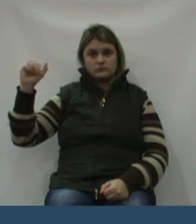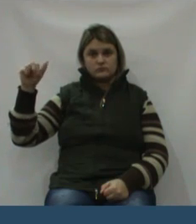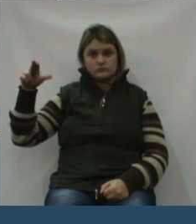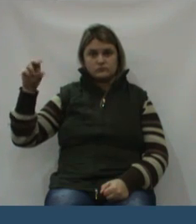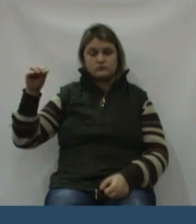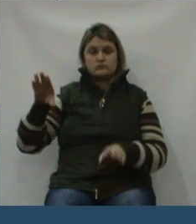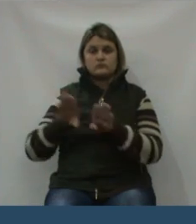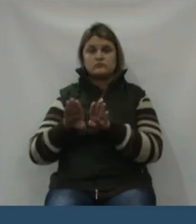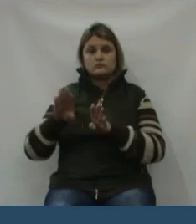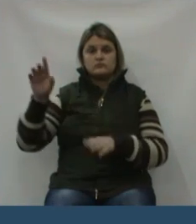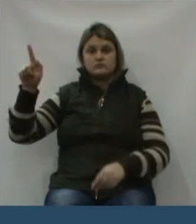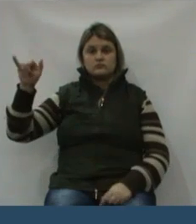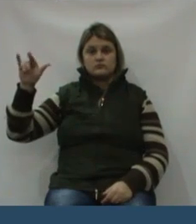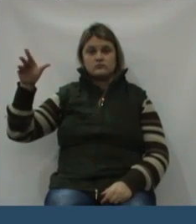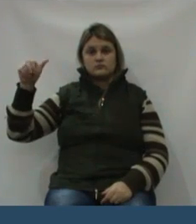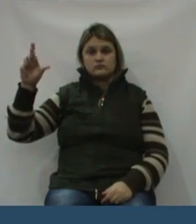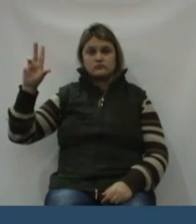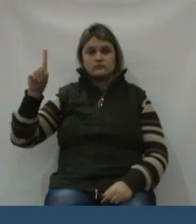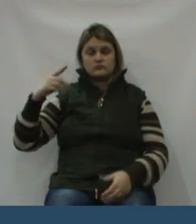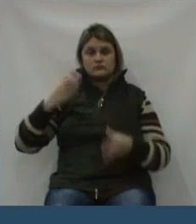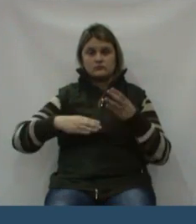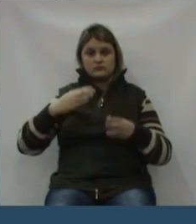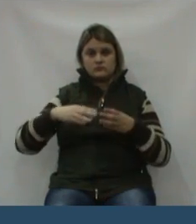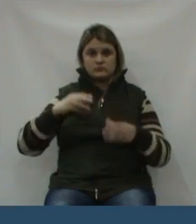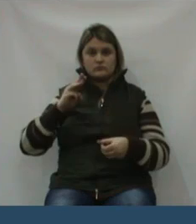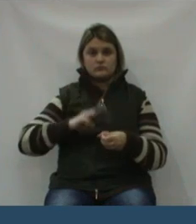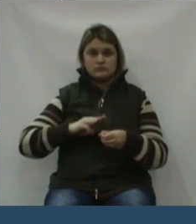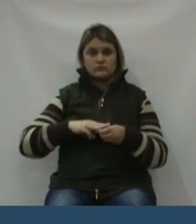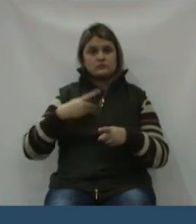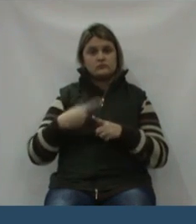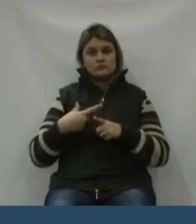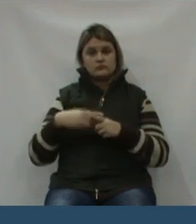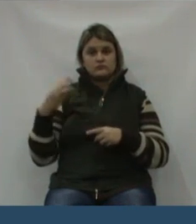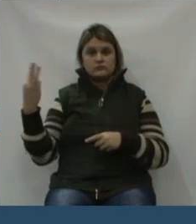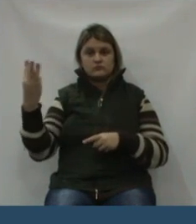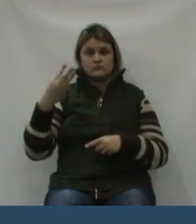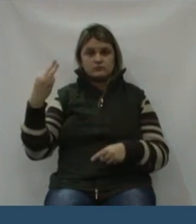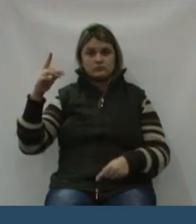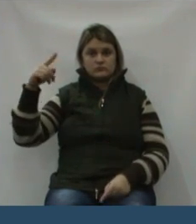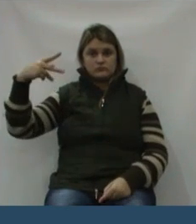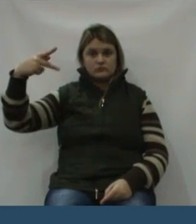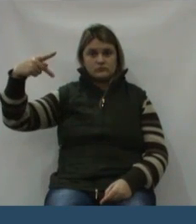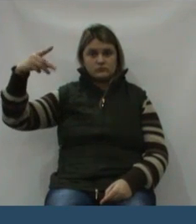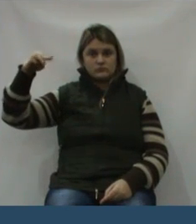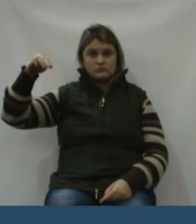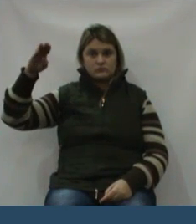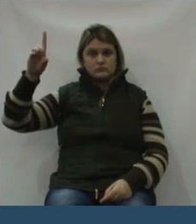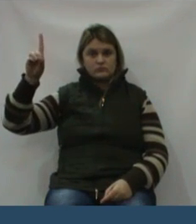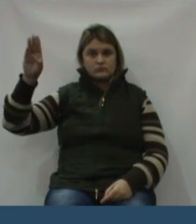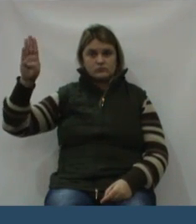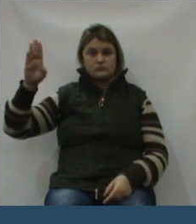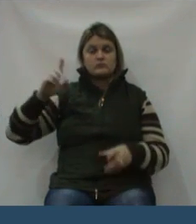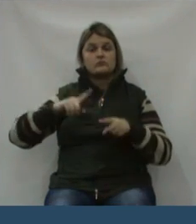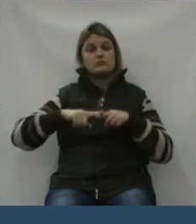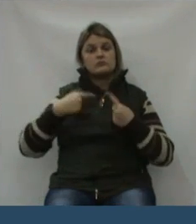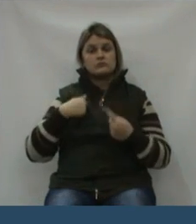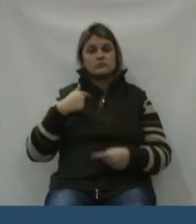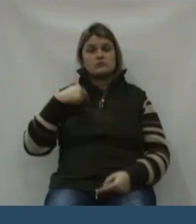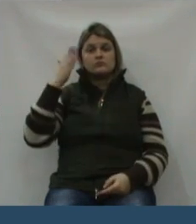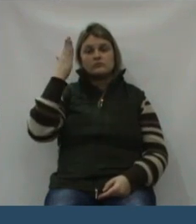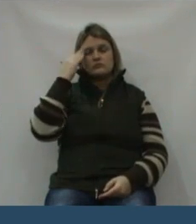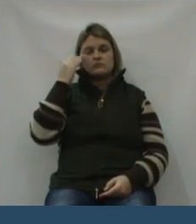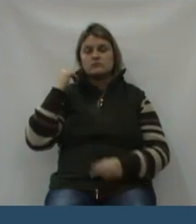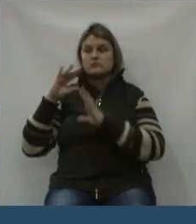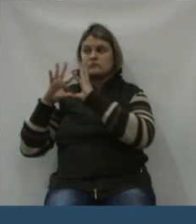funcionário efetivo do município. Conversei com eles antes porque eles são do PMDB, do mesmo partido. Mas eu sei